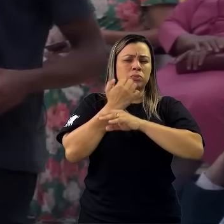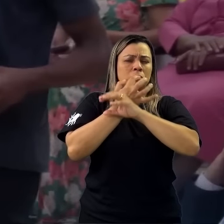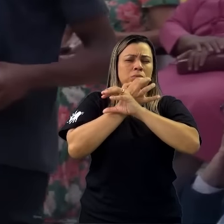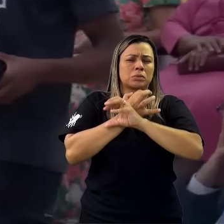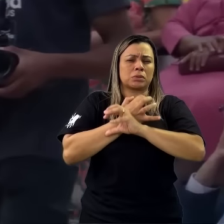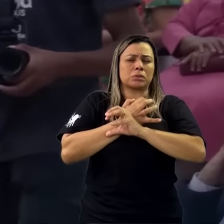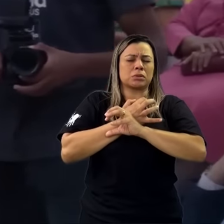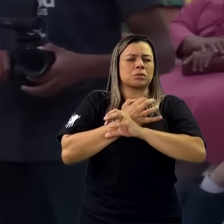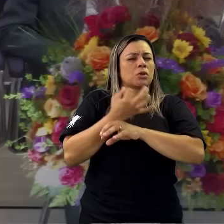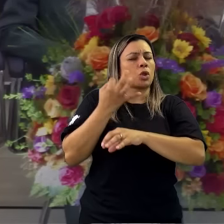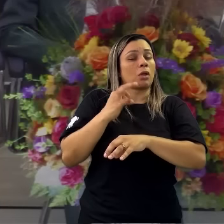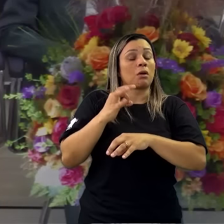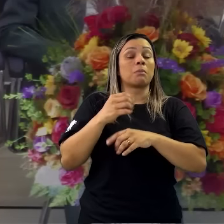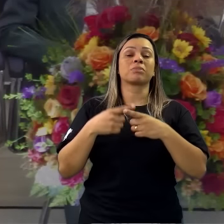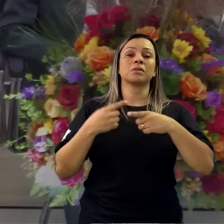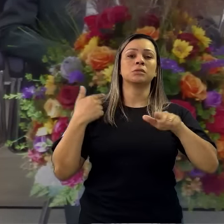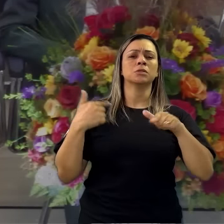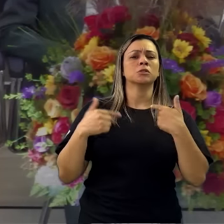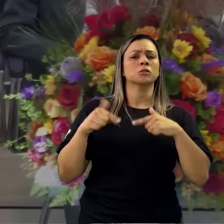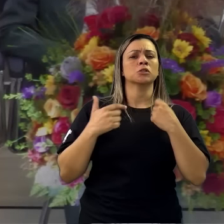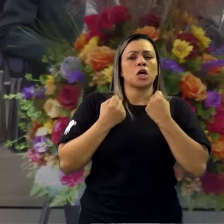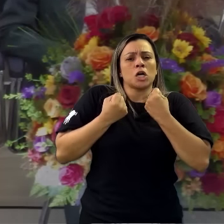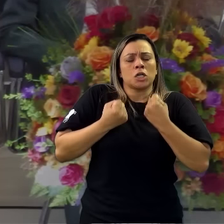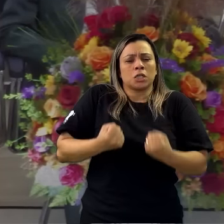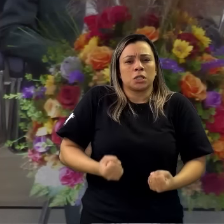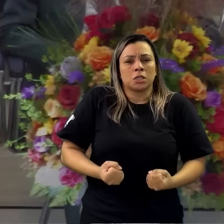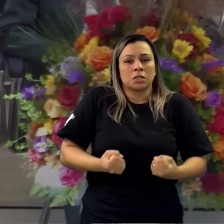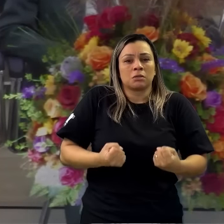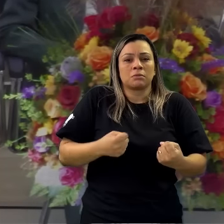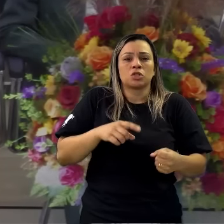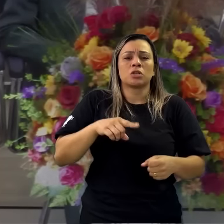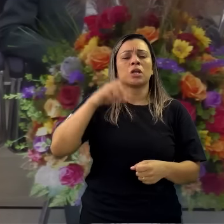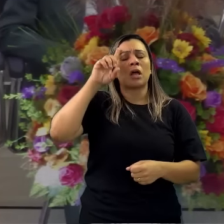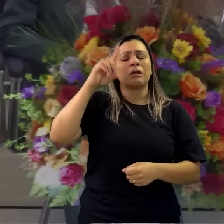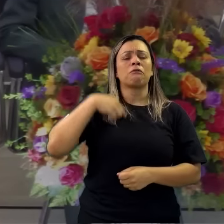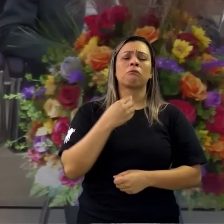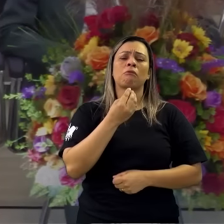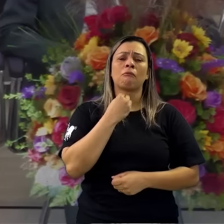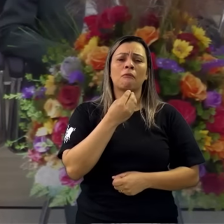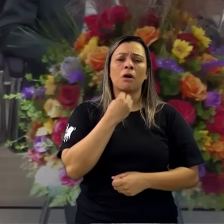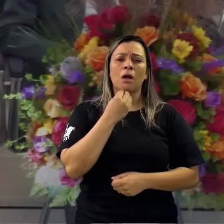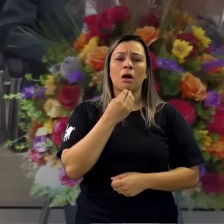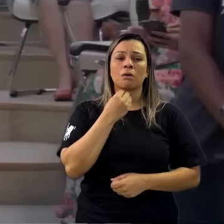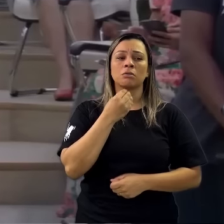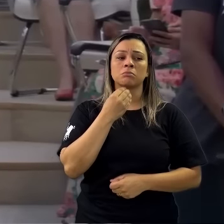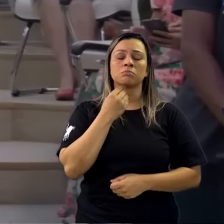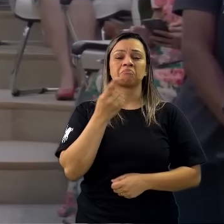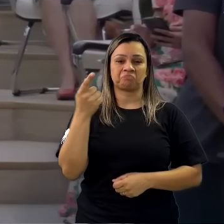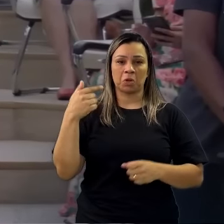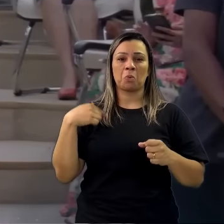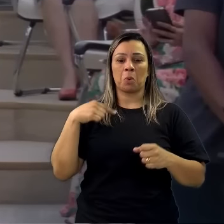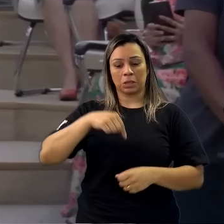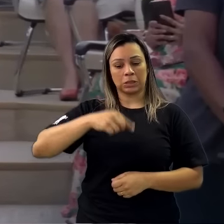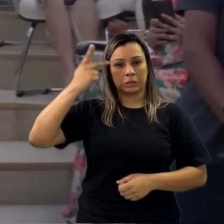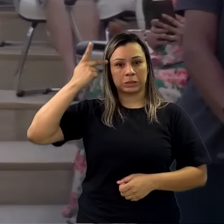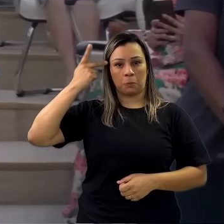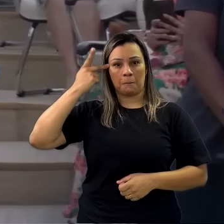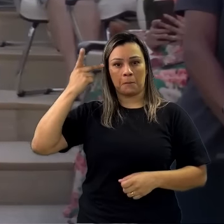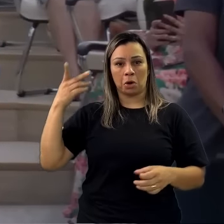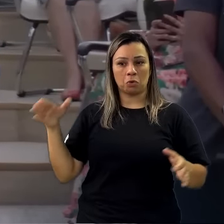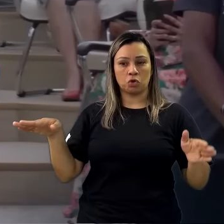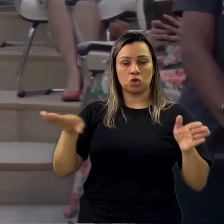trabalhou no peso a vida inteira mas um dia irmão Joaquim perdeu as forças de ir para igreja cheguei em São Paulo as irmãs do circo duração porque esse